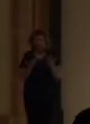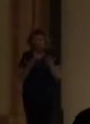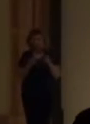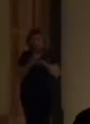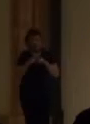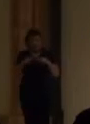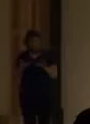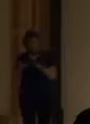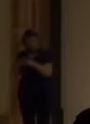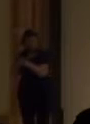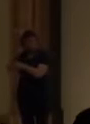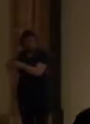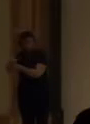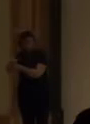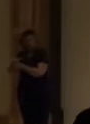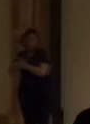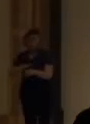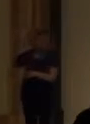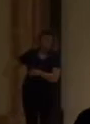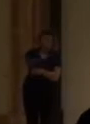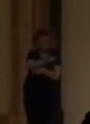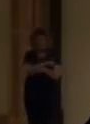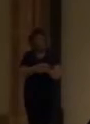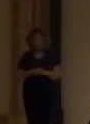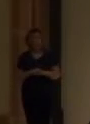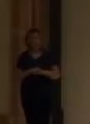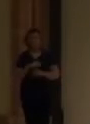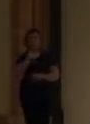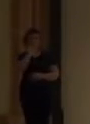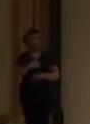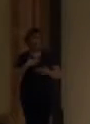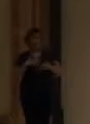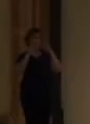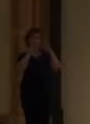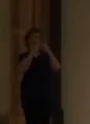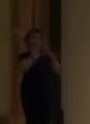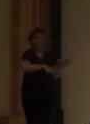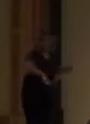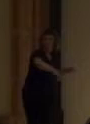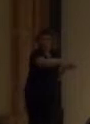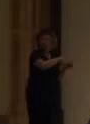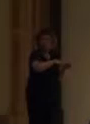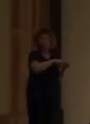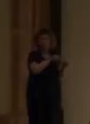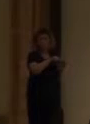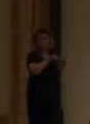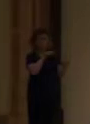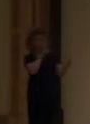homo sapiens que vivem na Terra, ou, de um ponto de vista filosófico, a condição